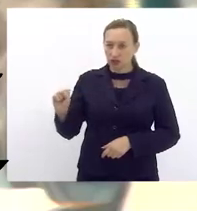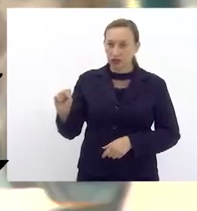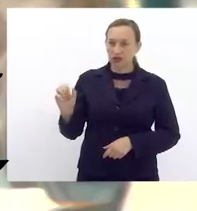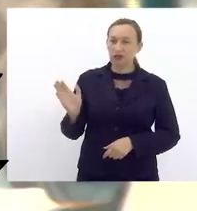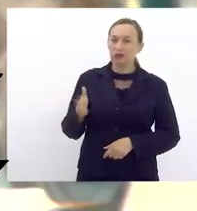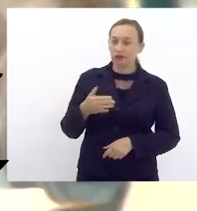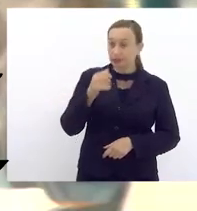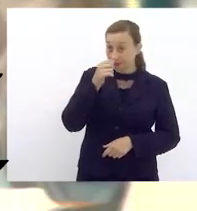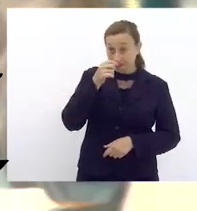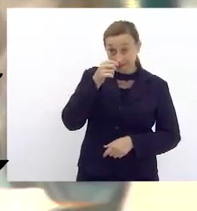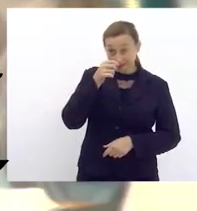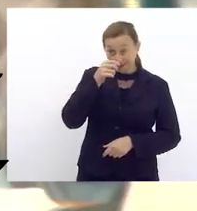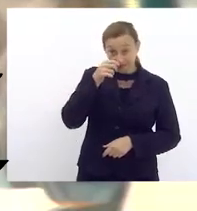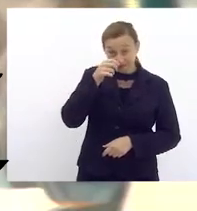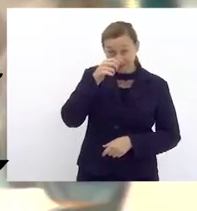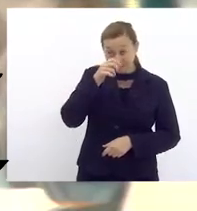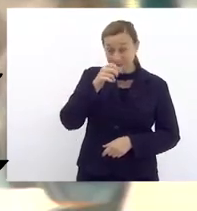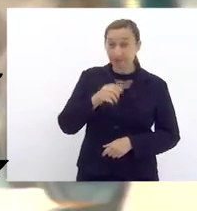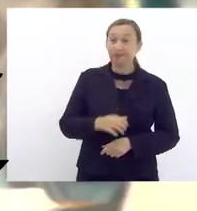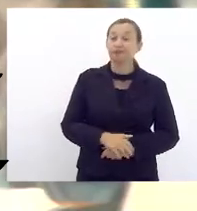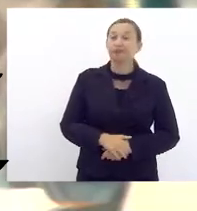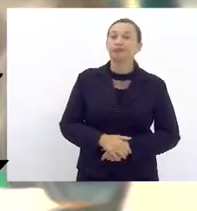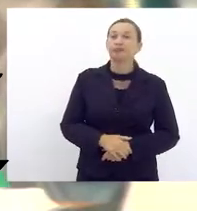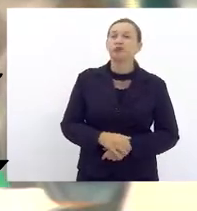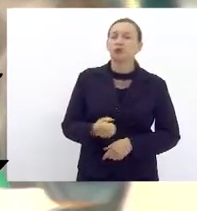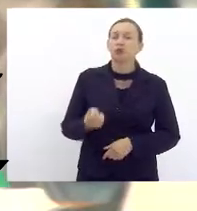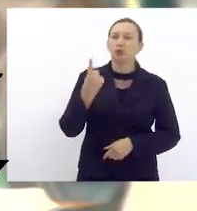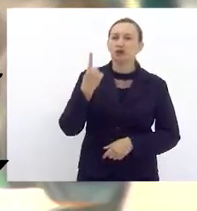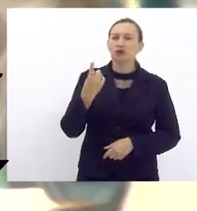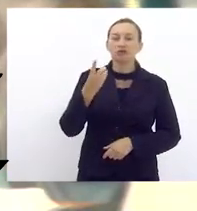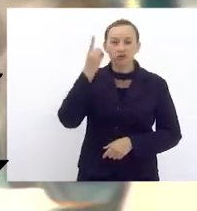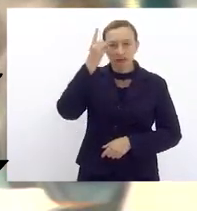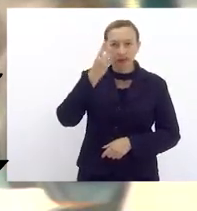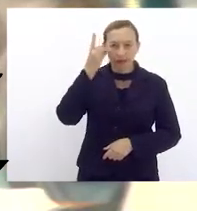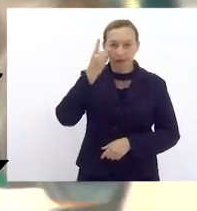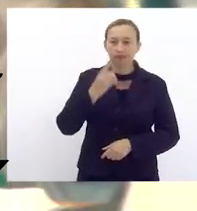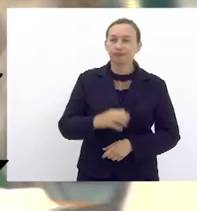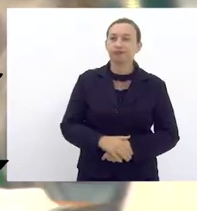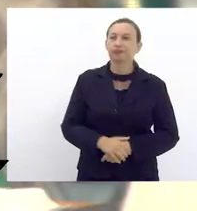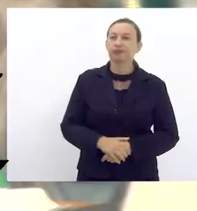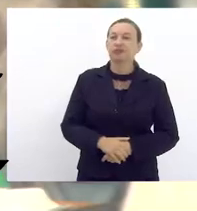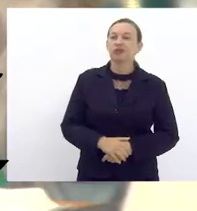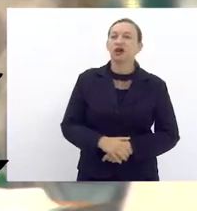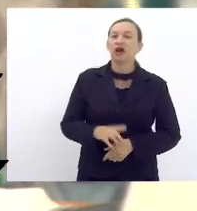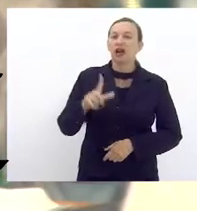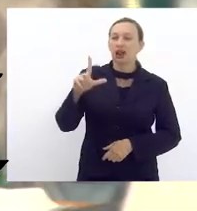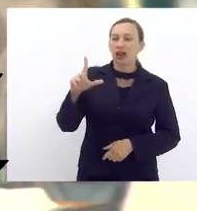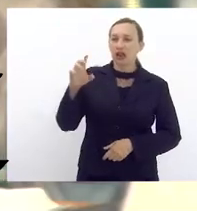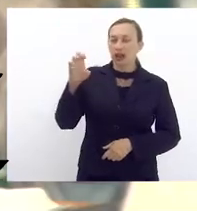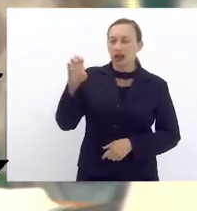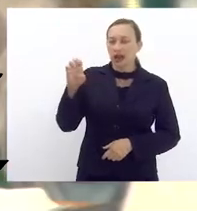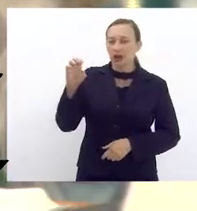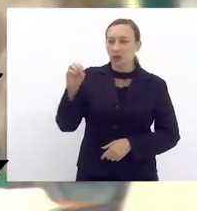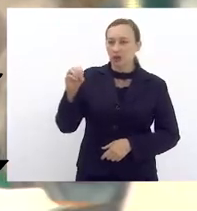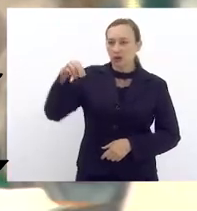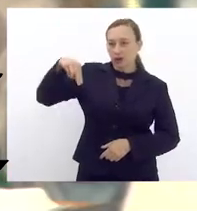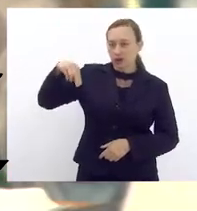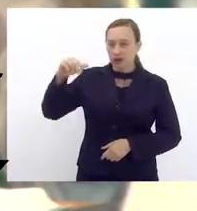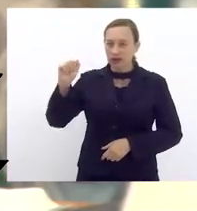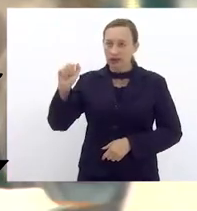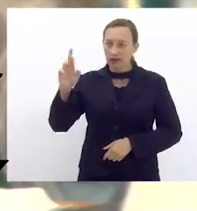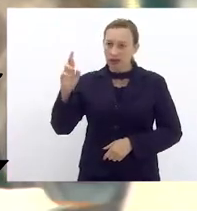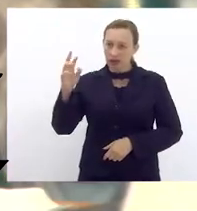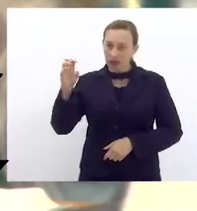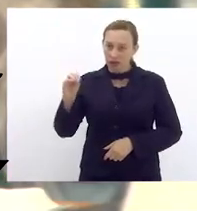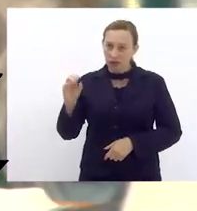aqui fora nosso do M1 o nosso deputado o Leonardo Vieira e